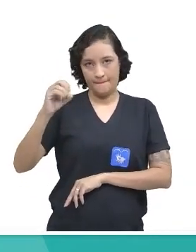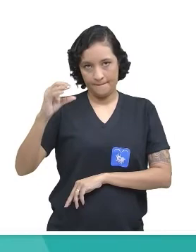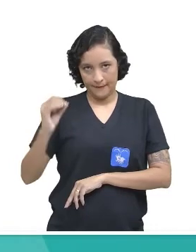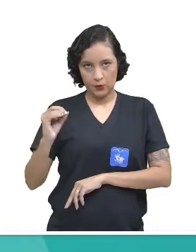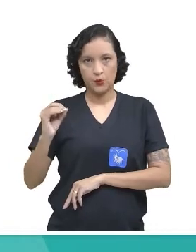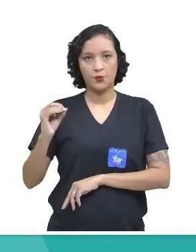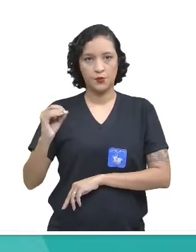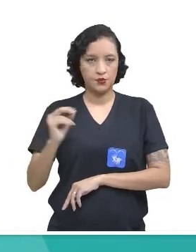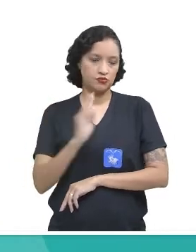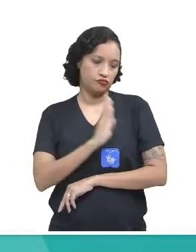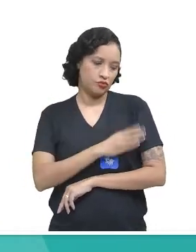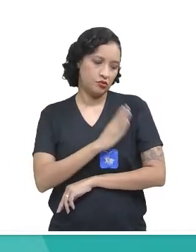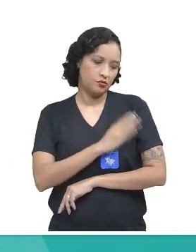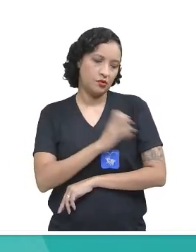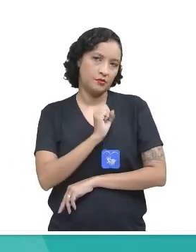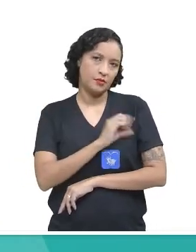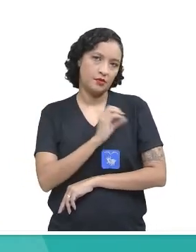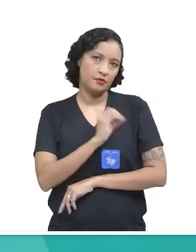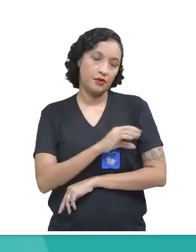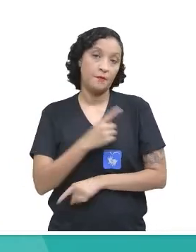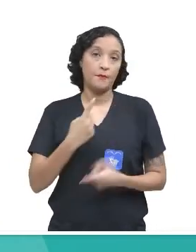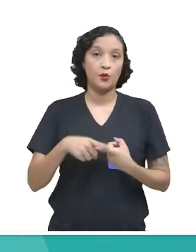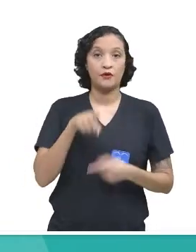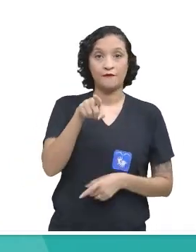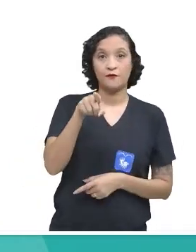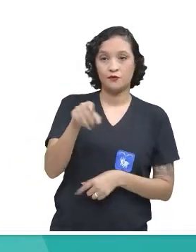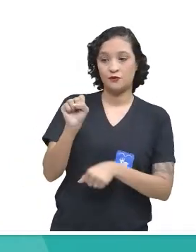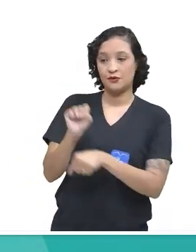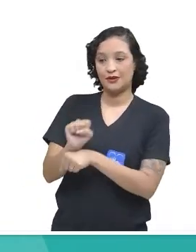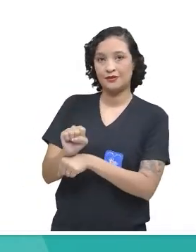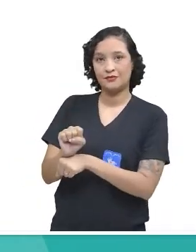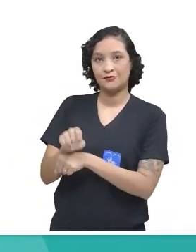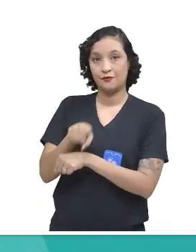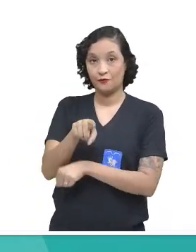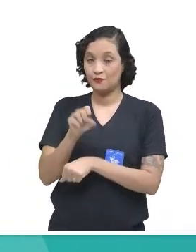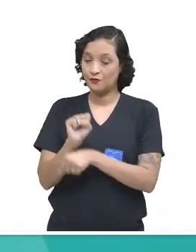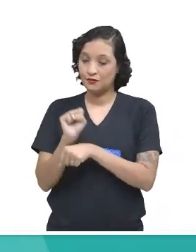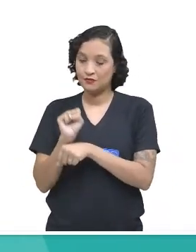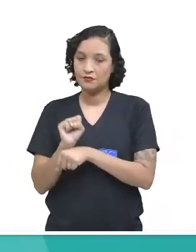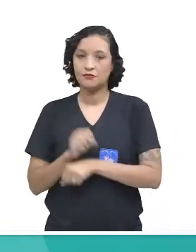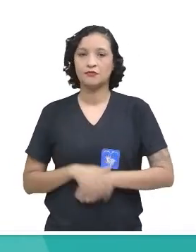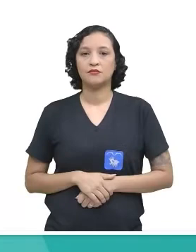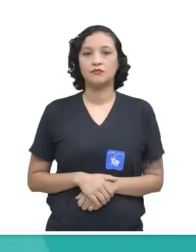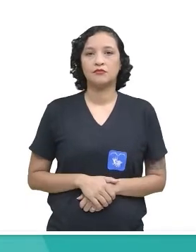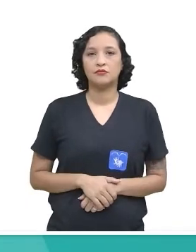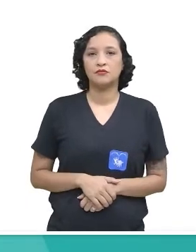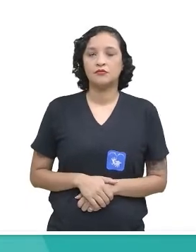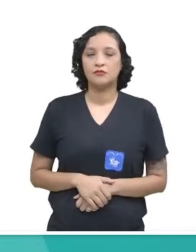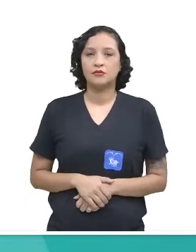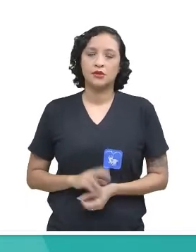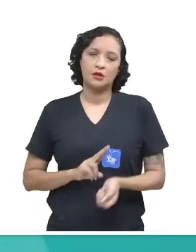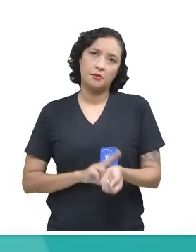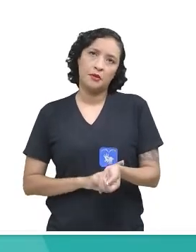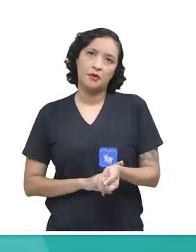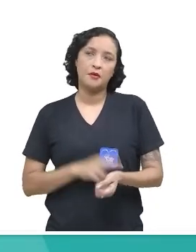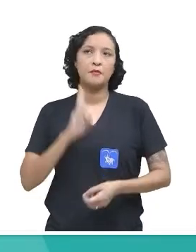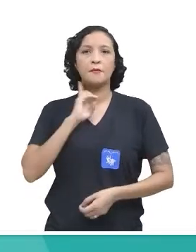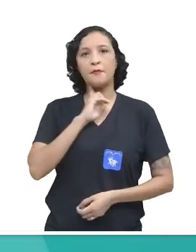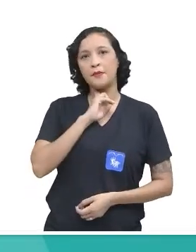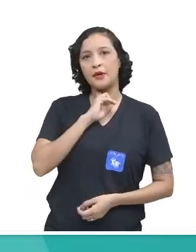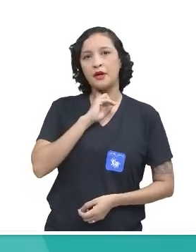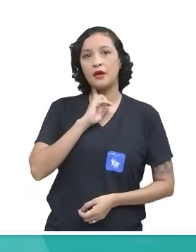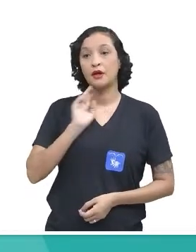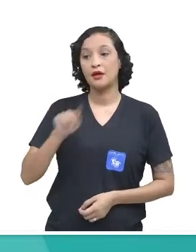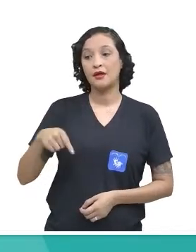frequência cardíaca de repouso, certo? Então, eu vou medir minha frequência cardíaca de repouso, tem um valor. Aí, em cima daquele